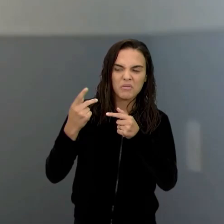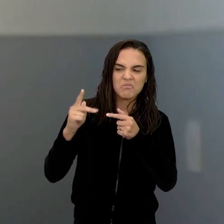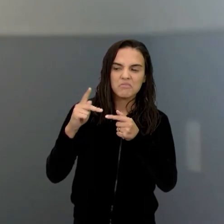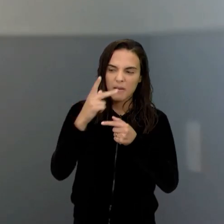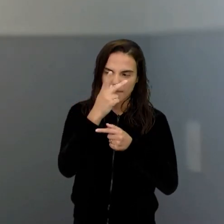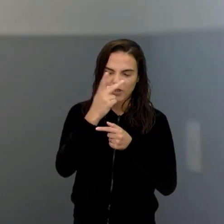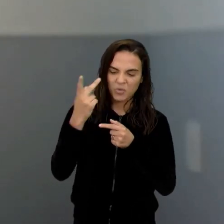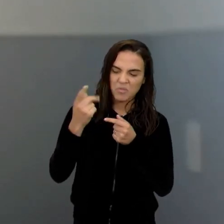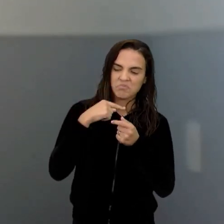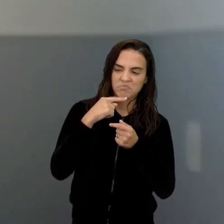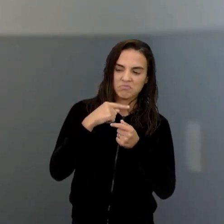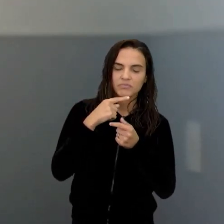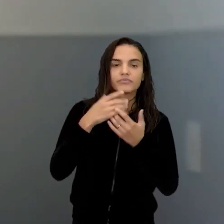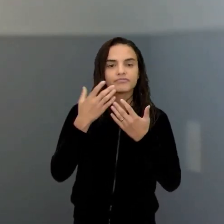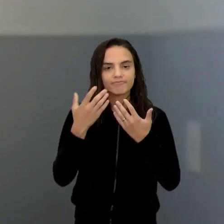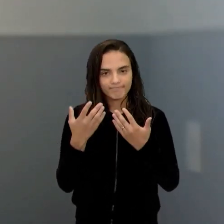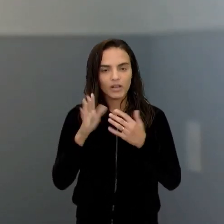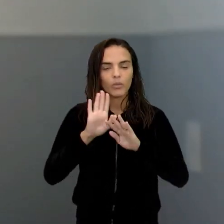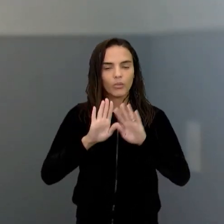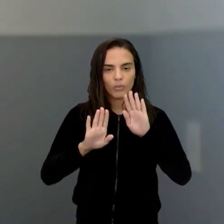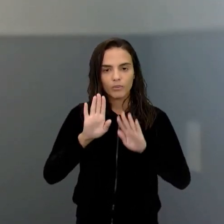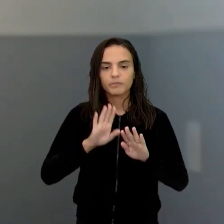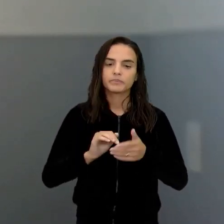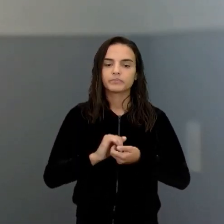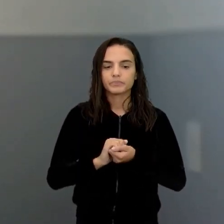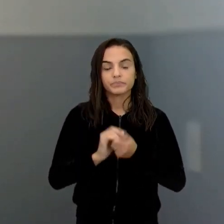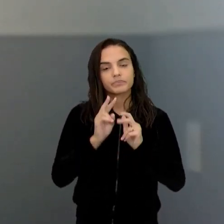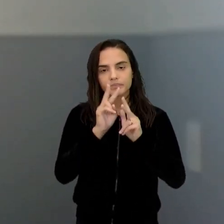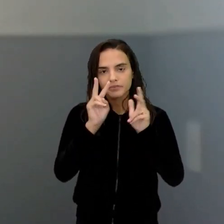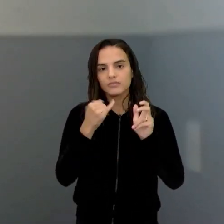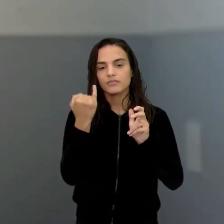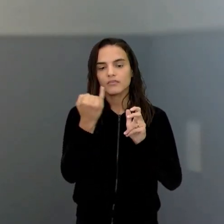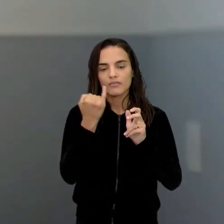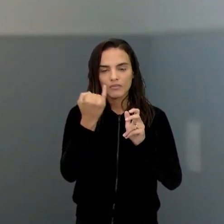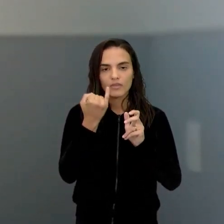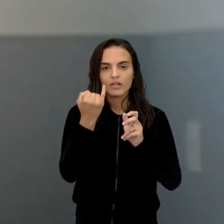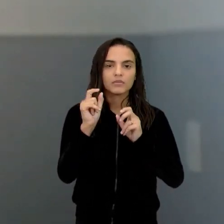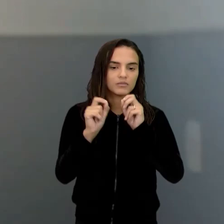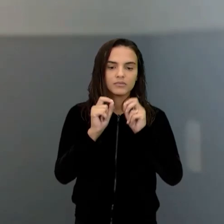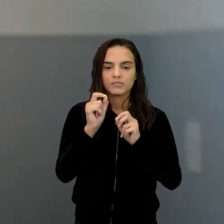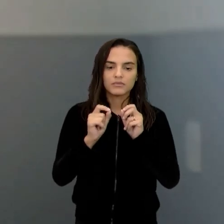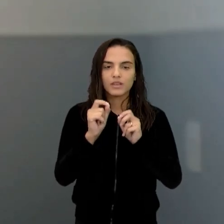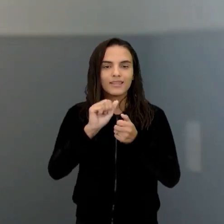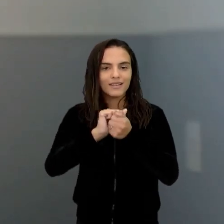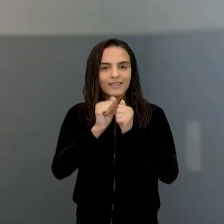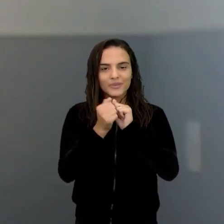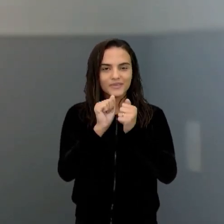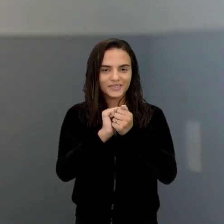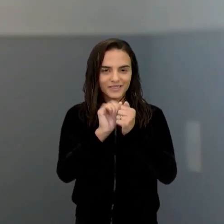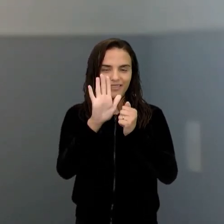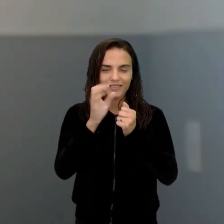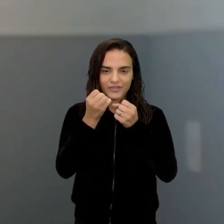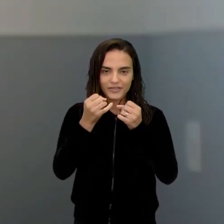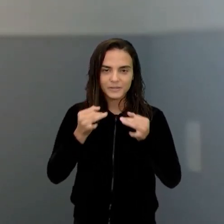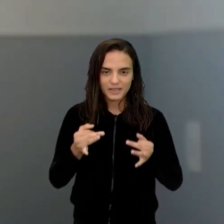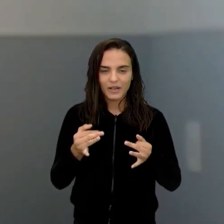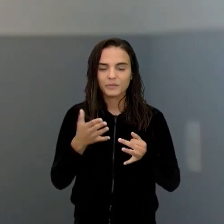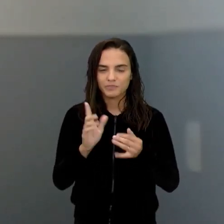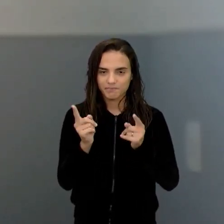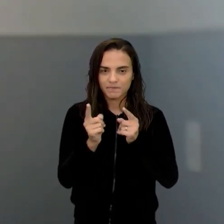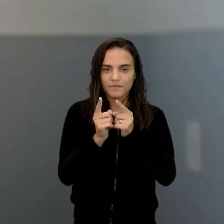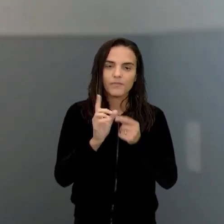principal questão. Você trouxe uma questão importante, né, que é a questão das adaptações. Deixa eu fazer um breve comentário sobre